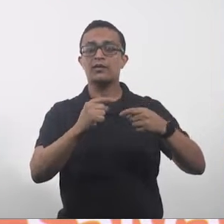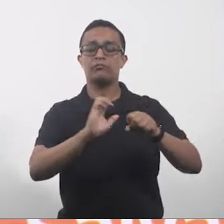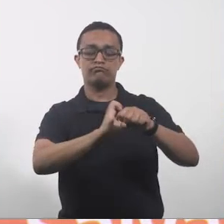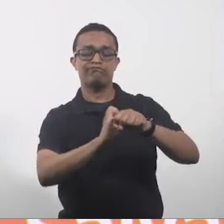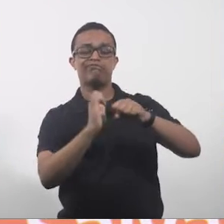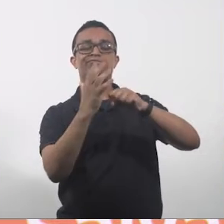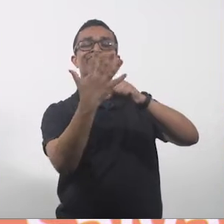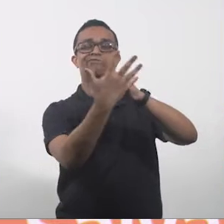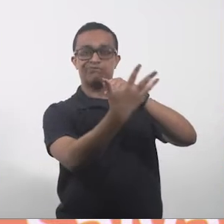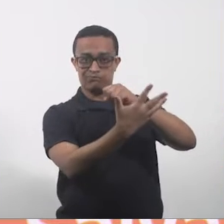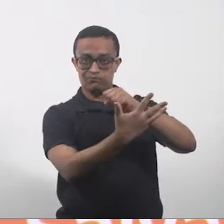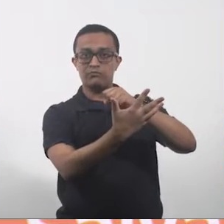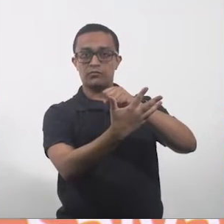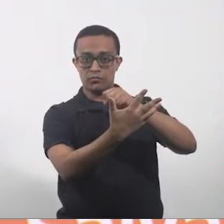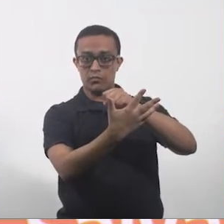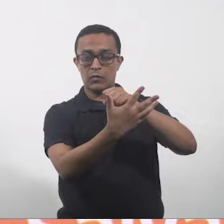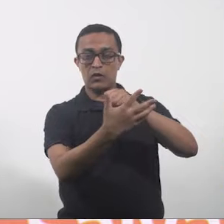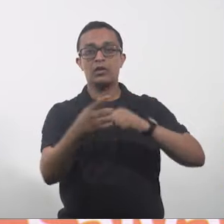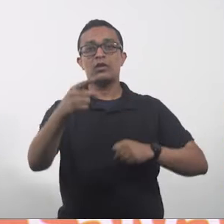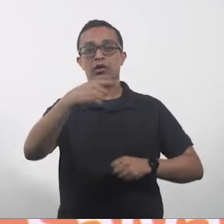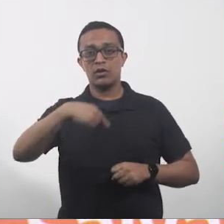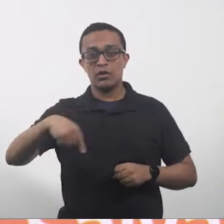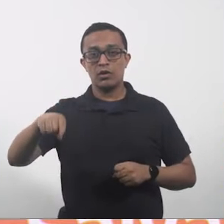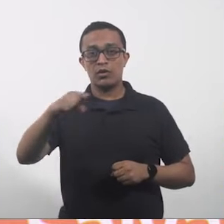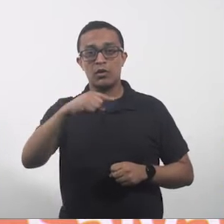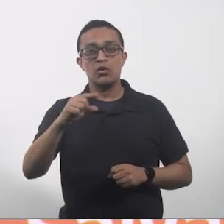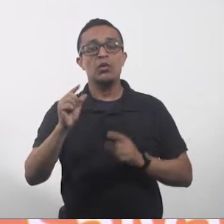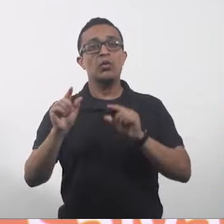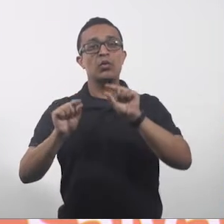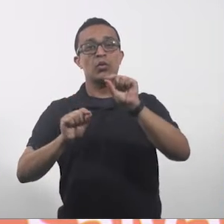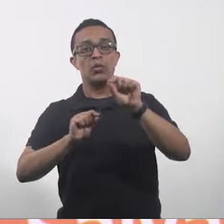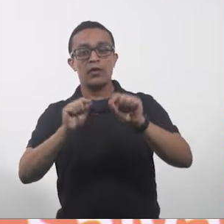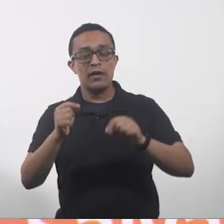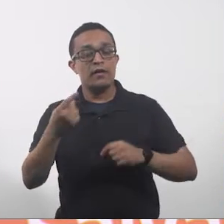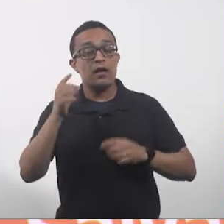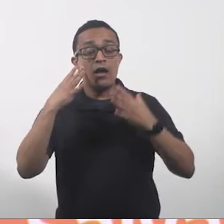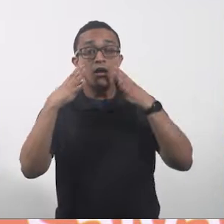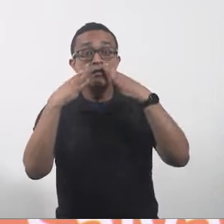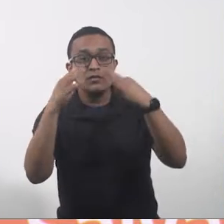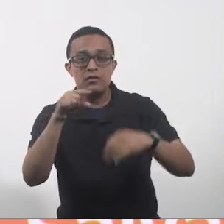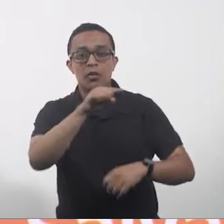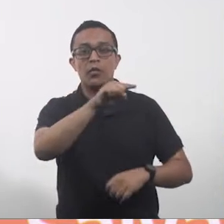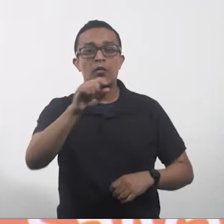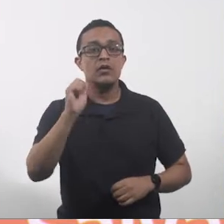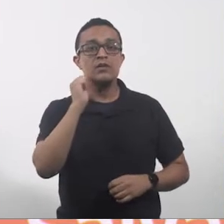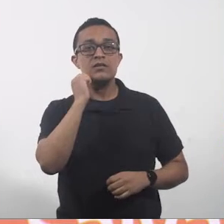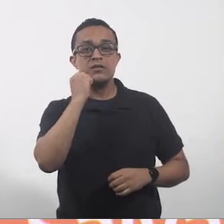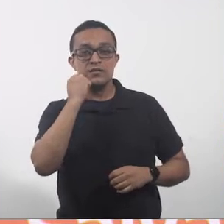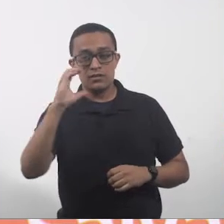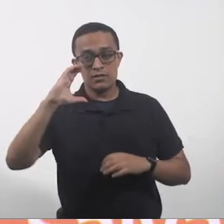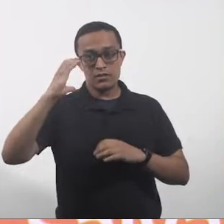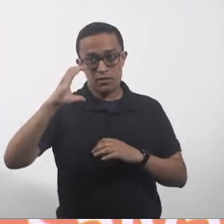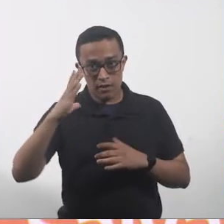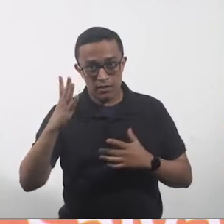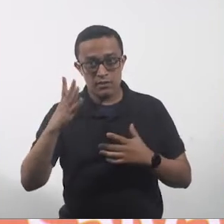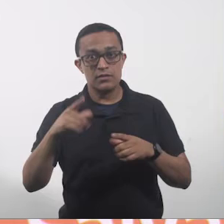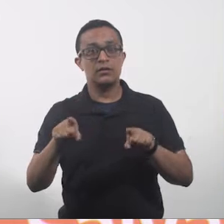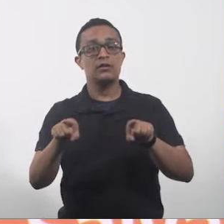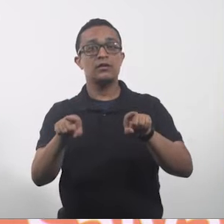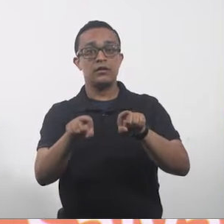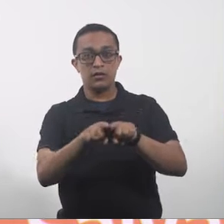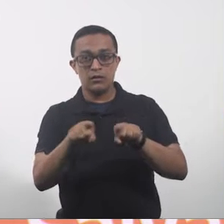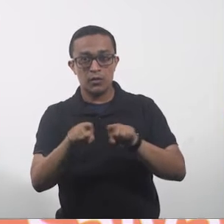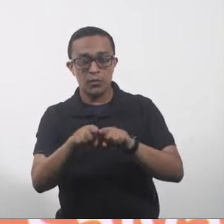Covid-19, que é escutar a saúde, escutar a ciência, fazer as ações baseado